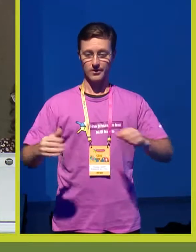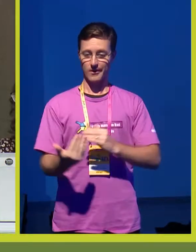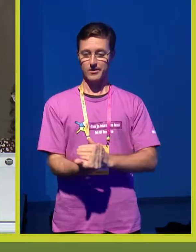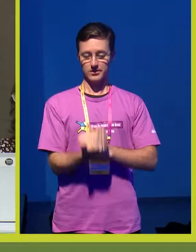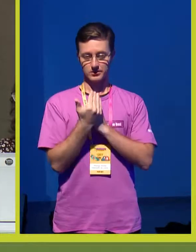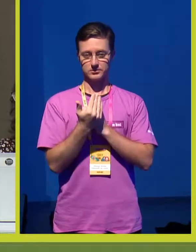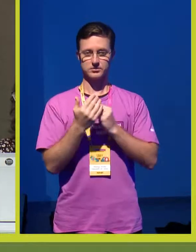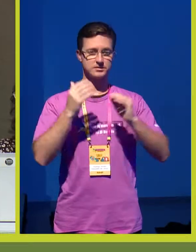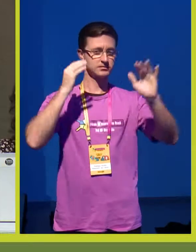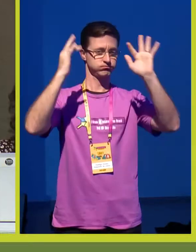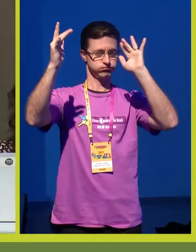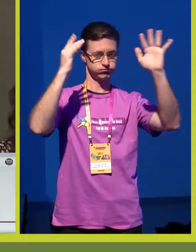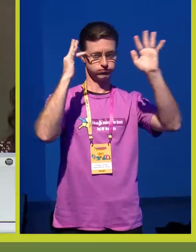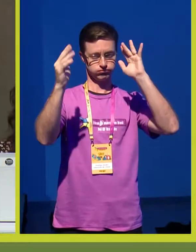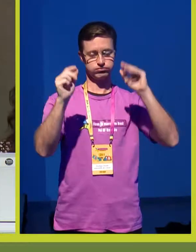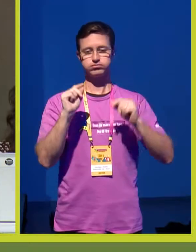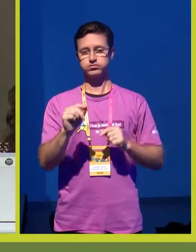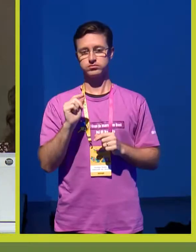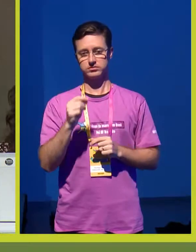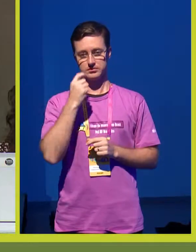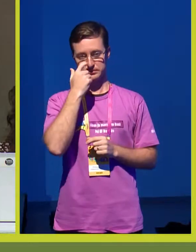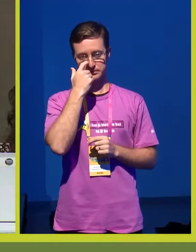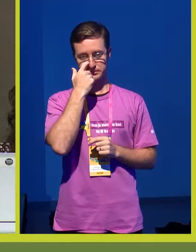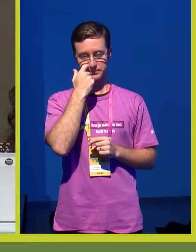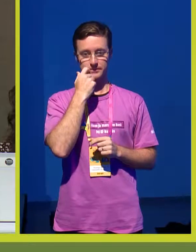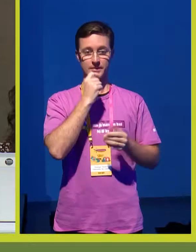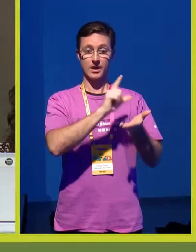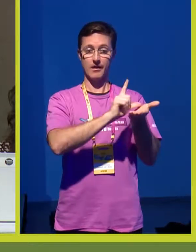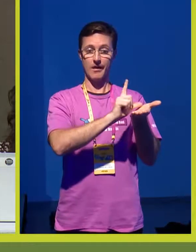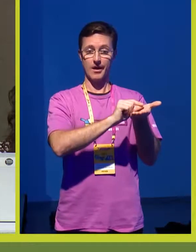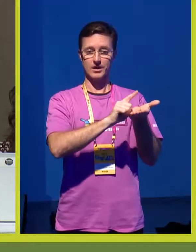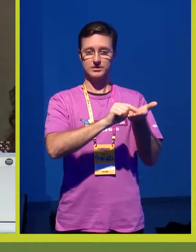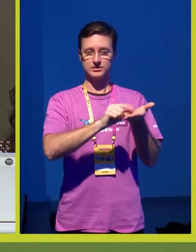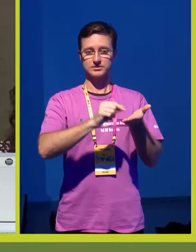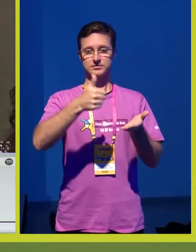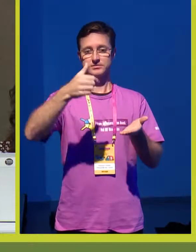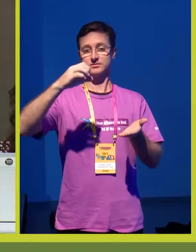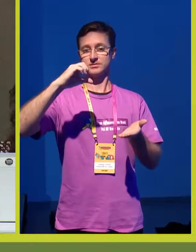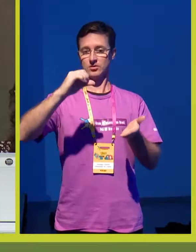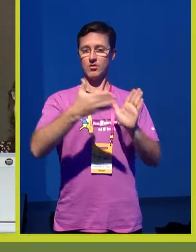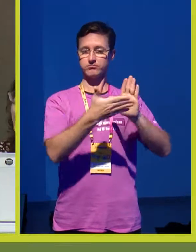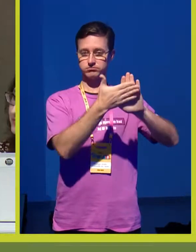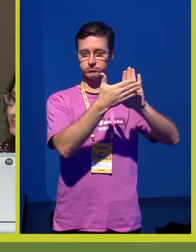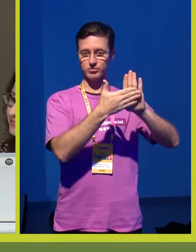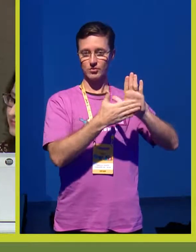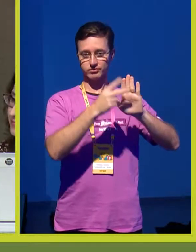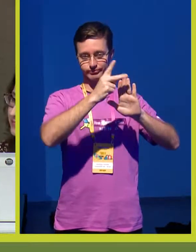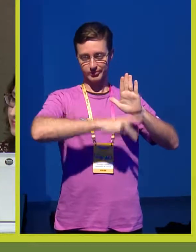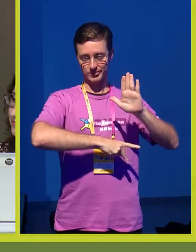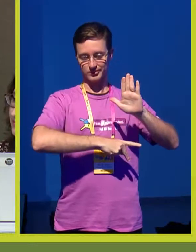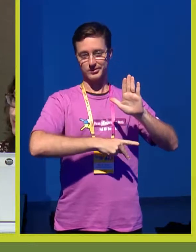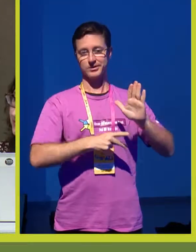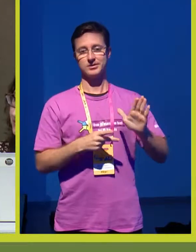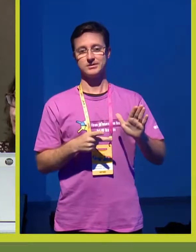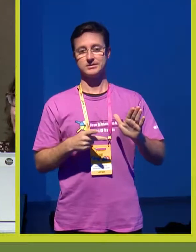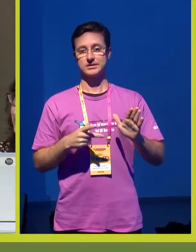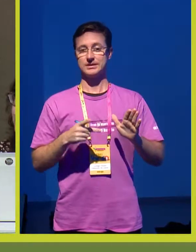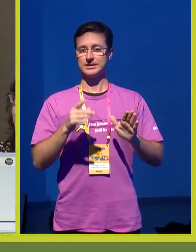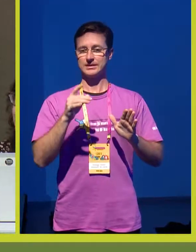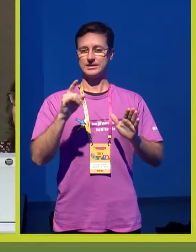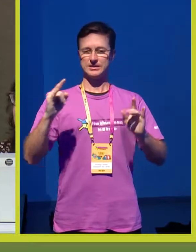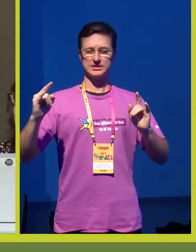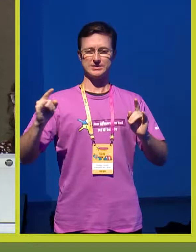é um estudo do artigo 19 sobre as propostas de alteração da lei antiterrorismo.